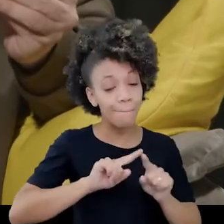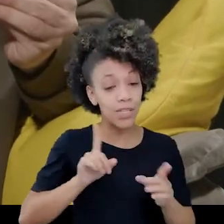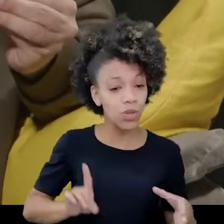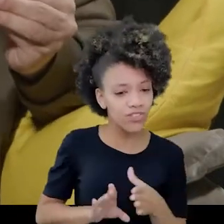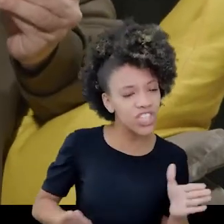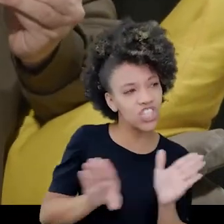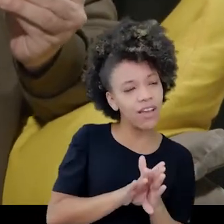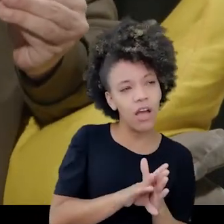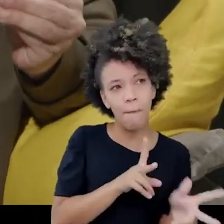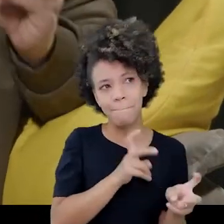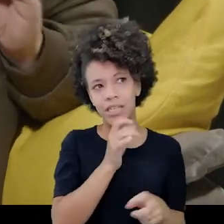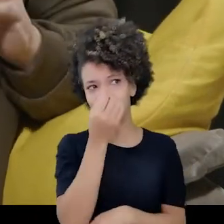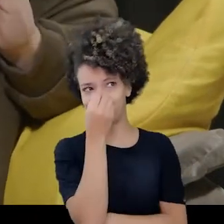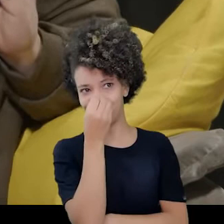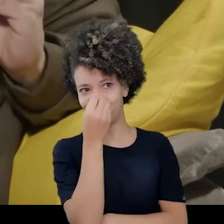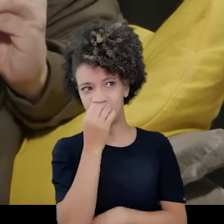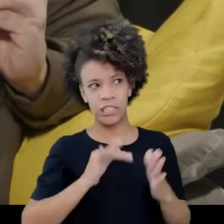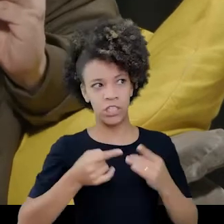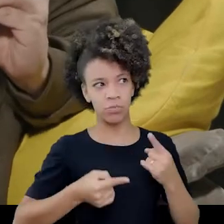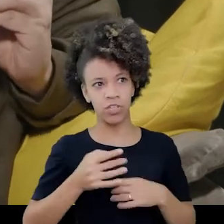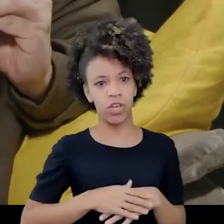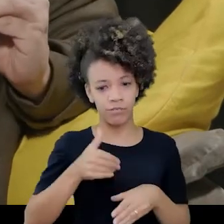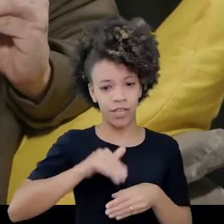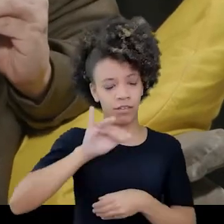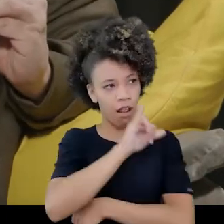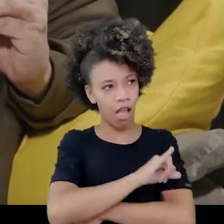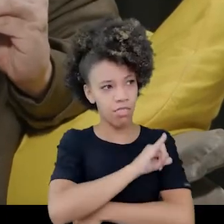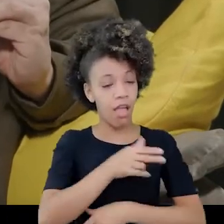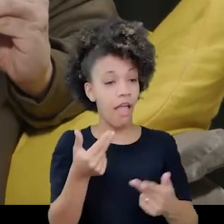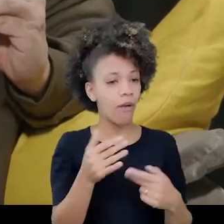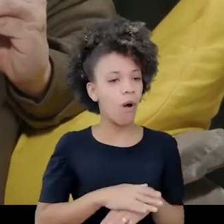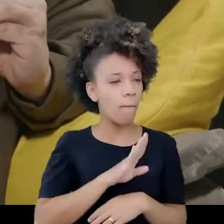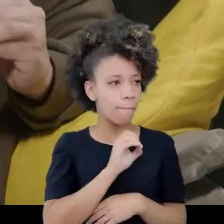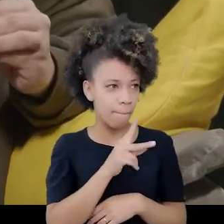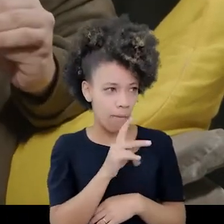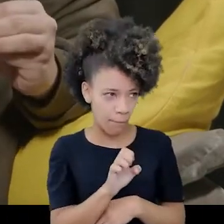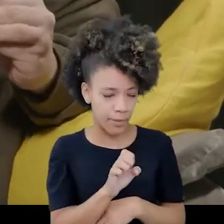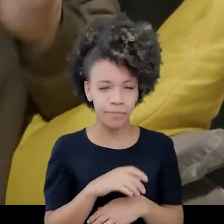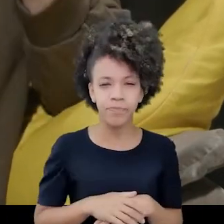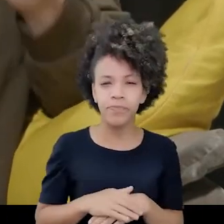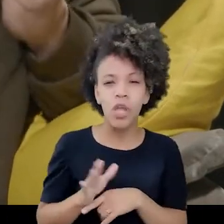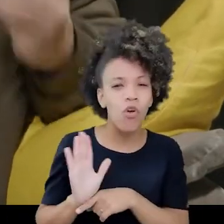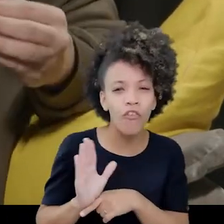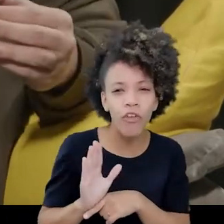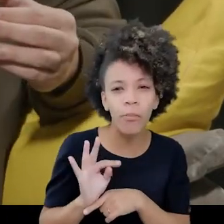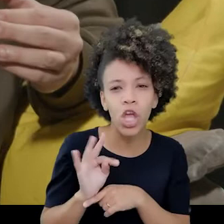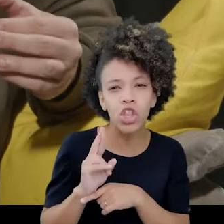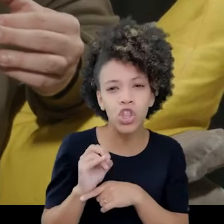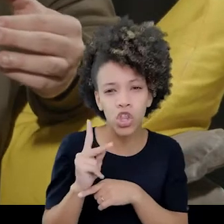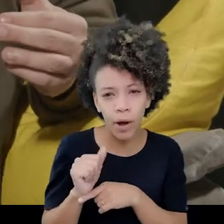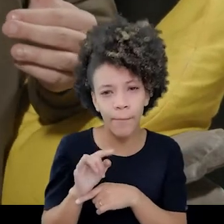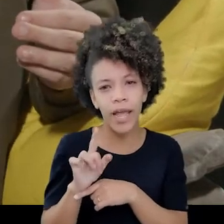querendo mudar mas quando você entra Mas a impressão que um político que quer se eleger no Rio de Janeiro é igual o BOPE agora só pra gente é